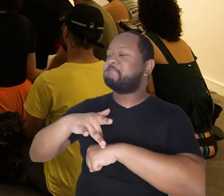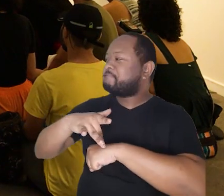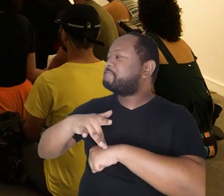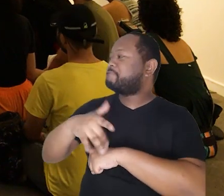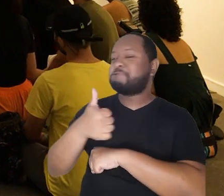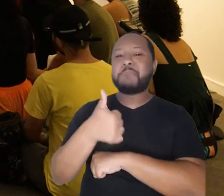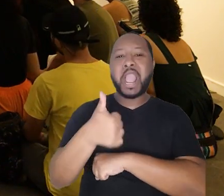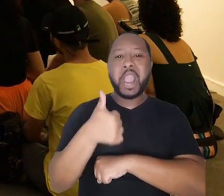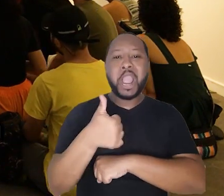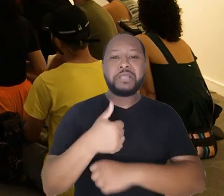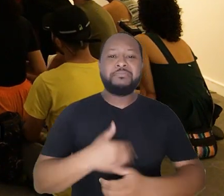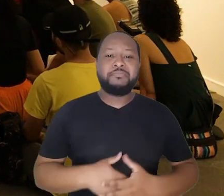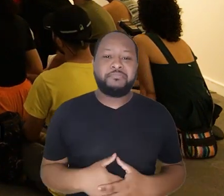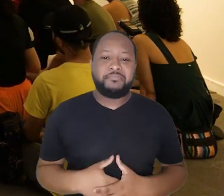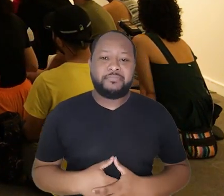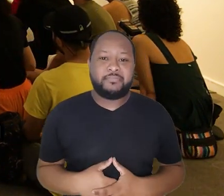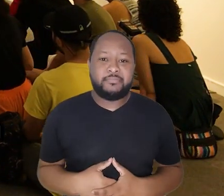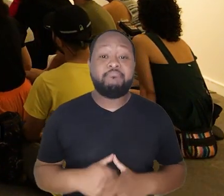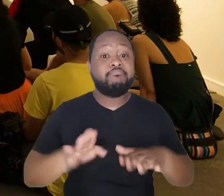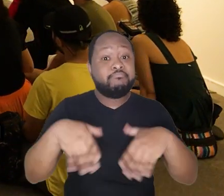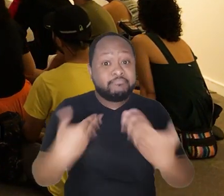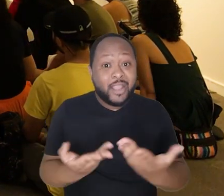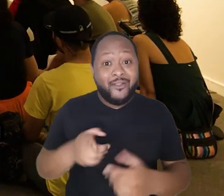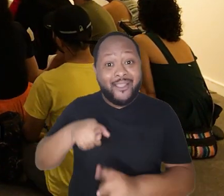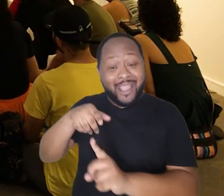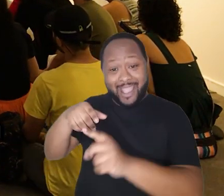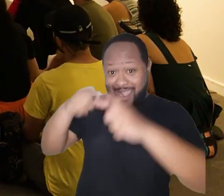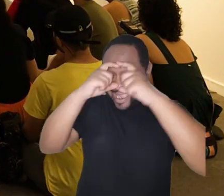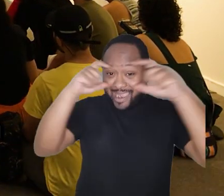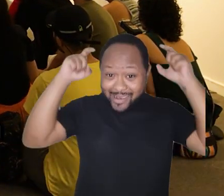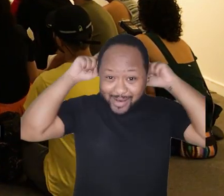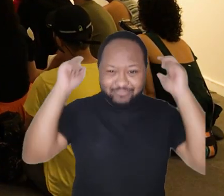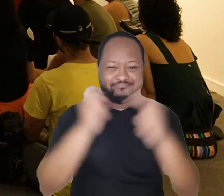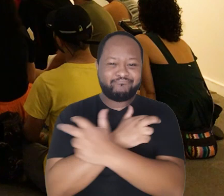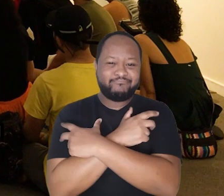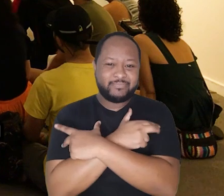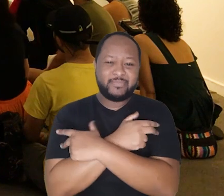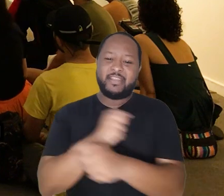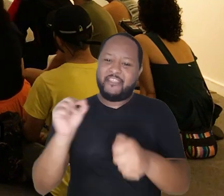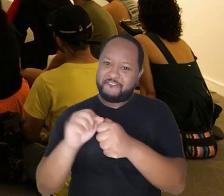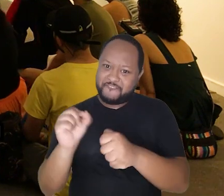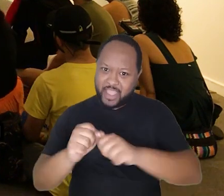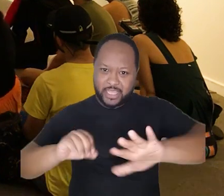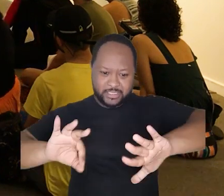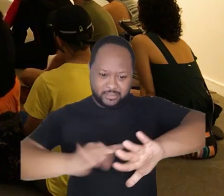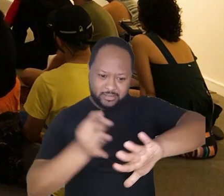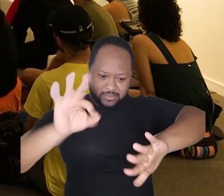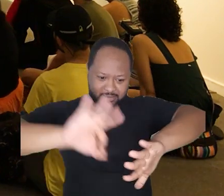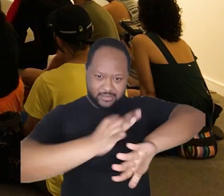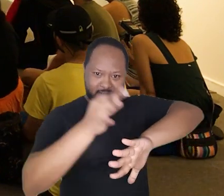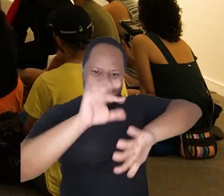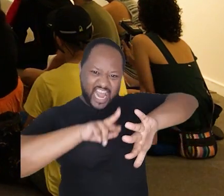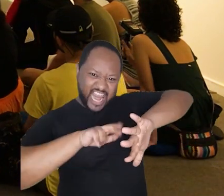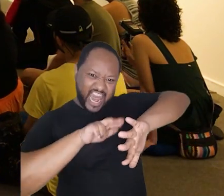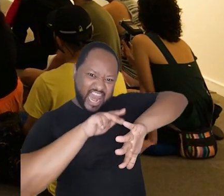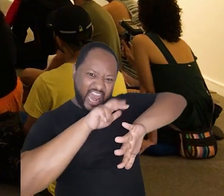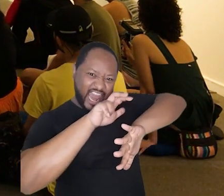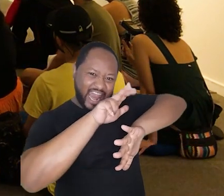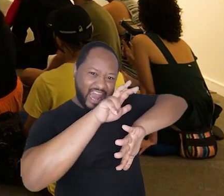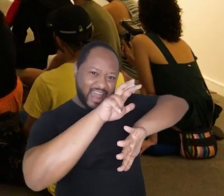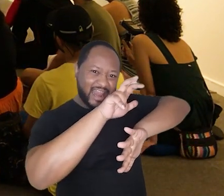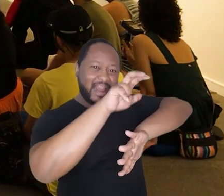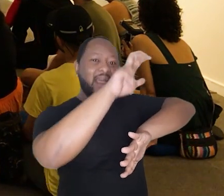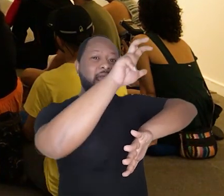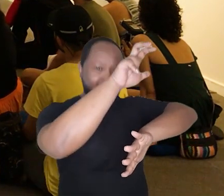muito sagaz. Então, o Anansi costurou uma grande escada, essa escada subiu até o céu, ele foi subindo pela